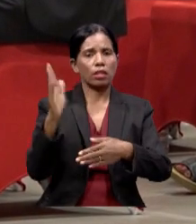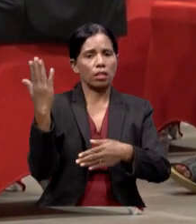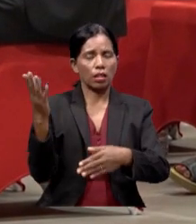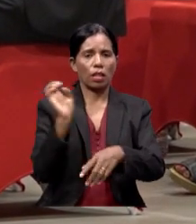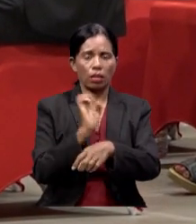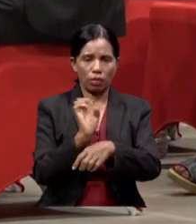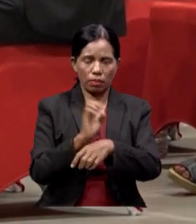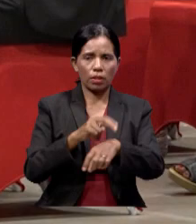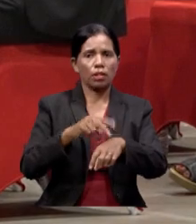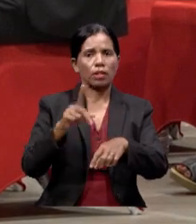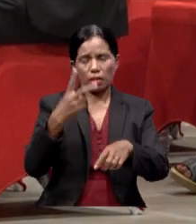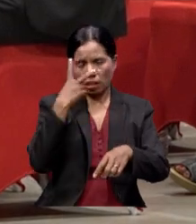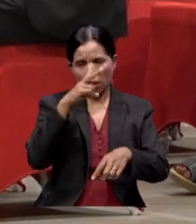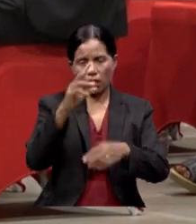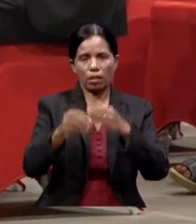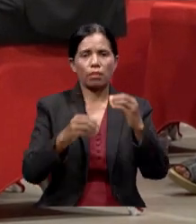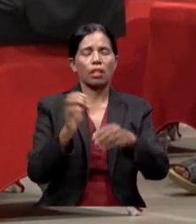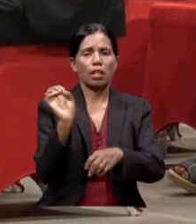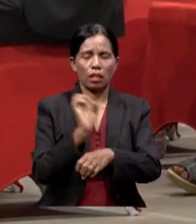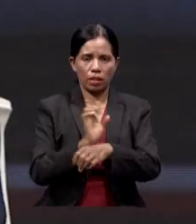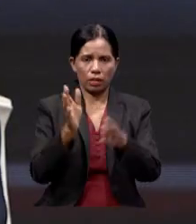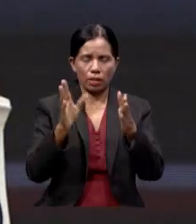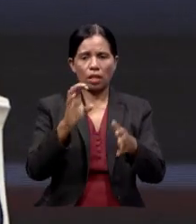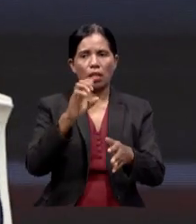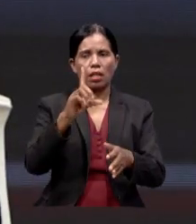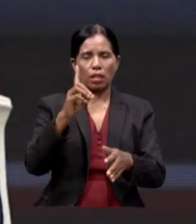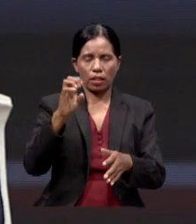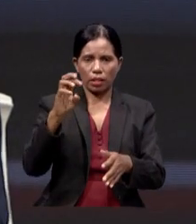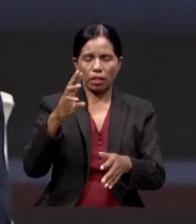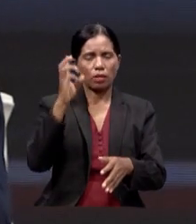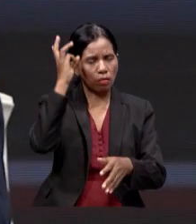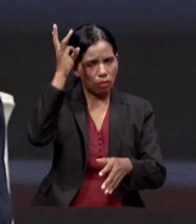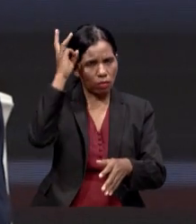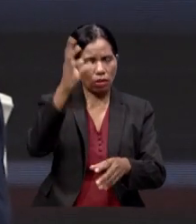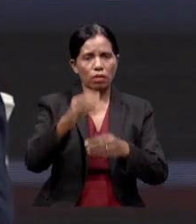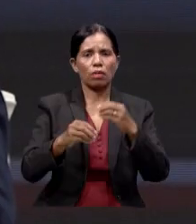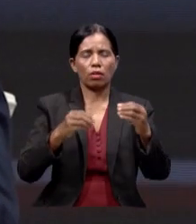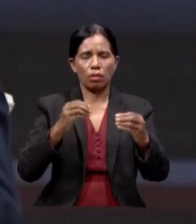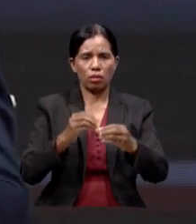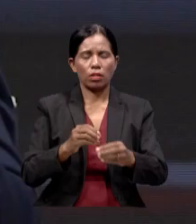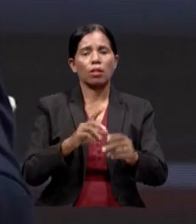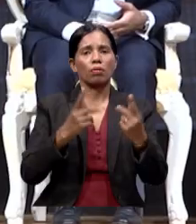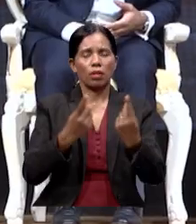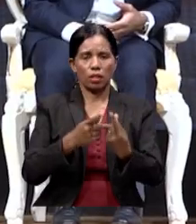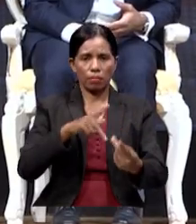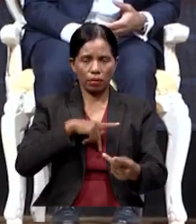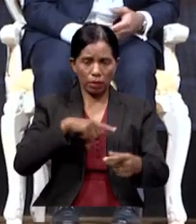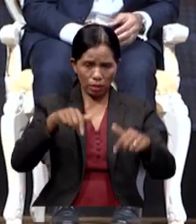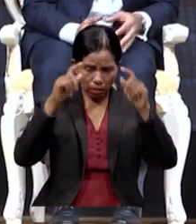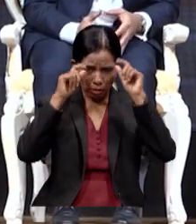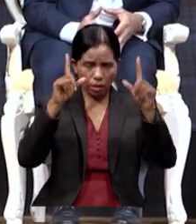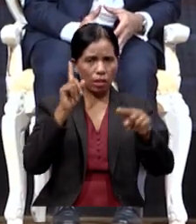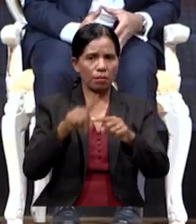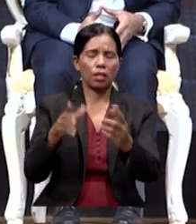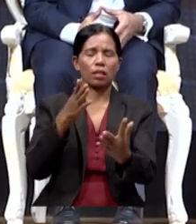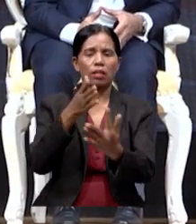nacional. Hareba questão ne economista Elder Lopes preocupa o setor privado e a Timor-Leste ne bela bela acesso